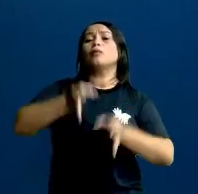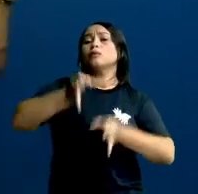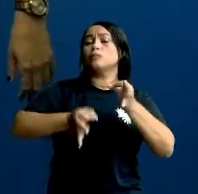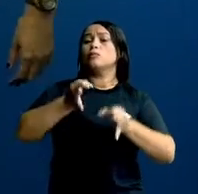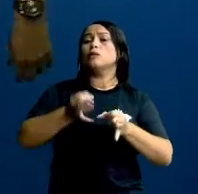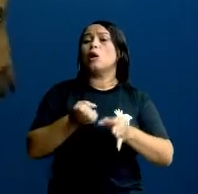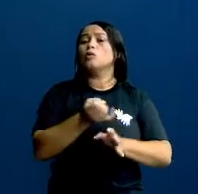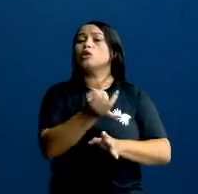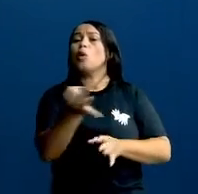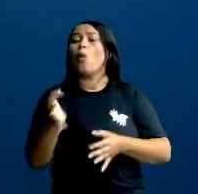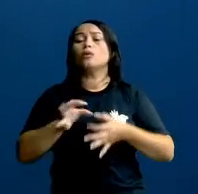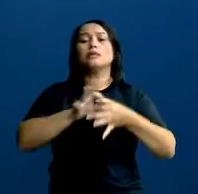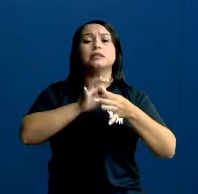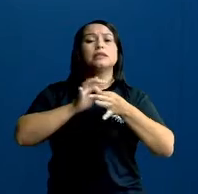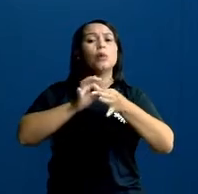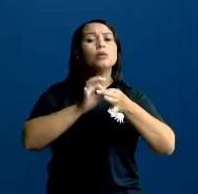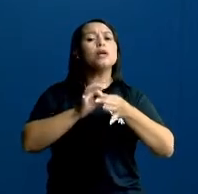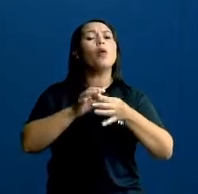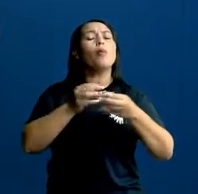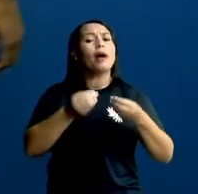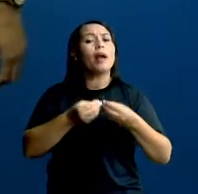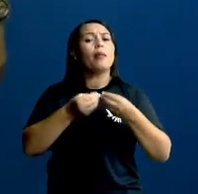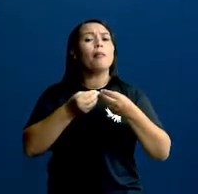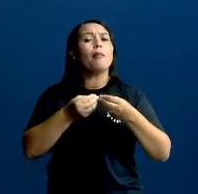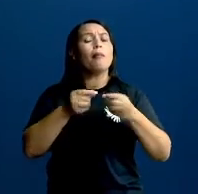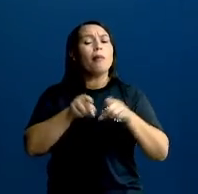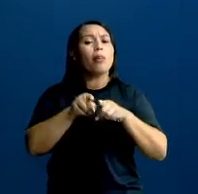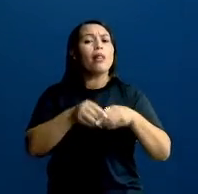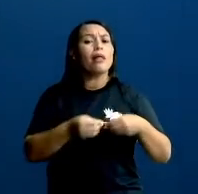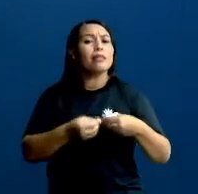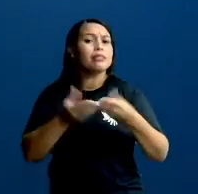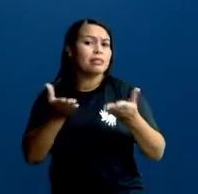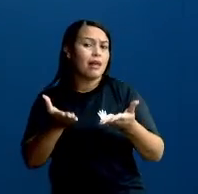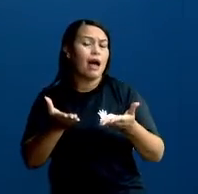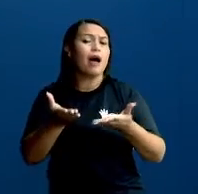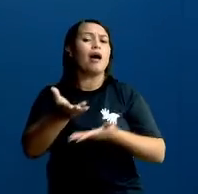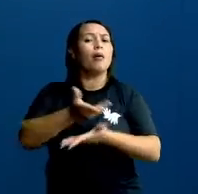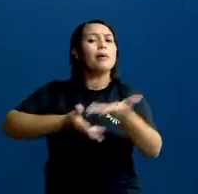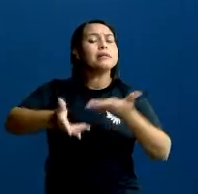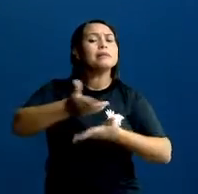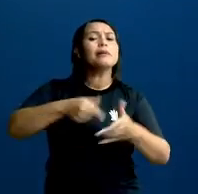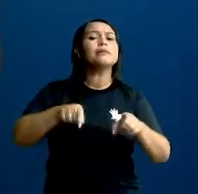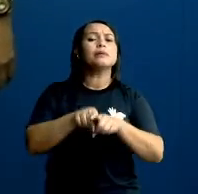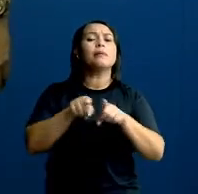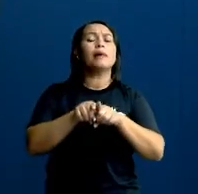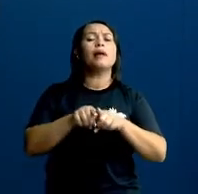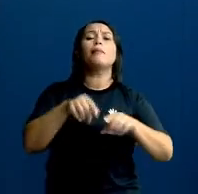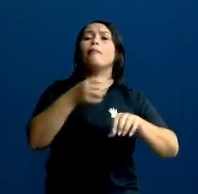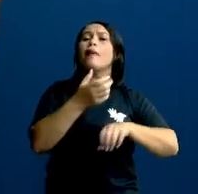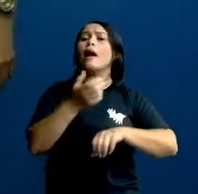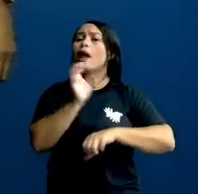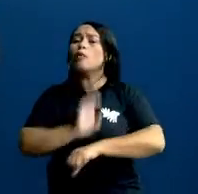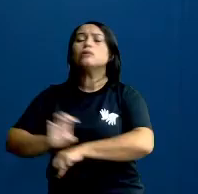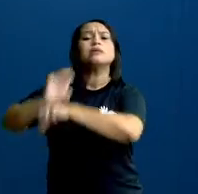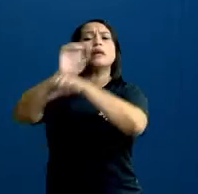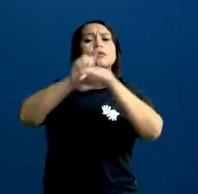União poder fornecer, né, o fundo de participação tanto para os estados e Distrito Federal e o fundo de participação